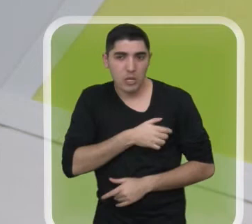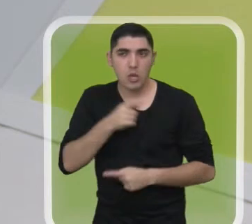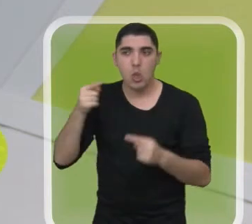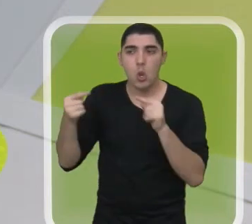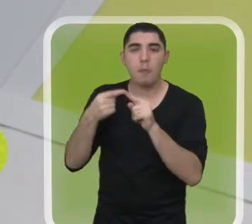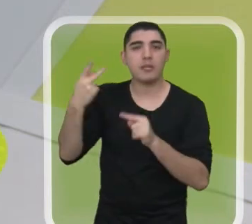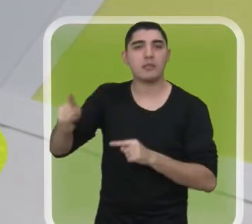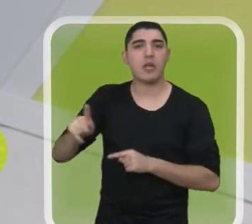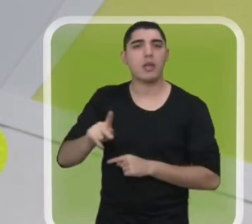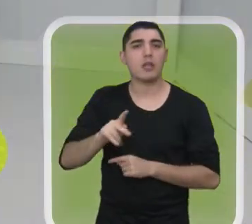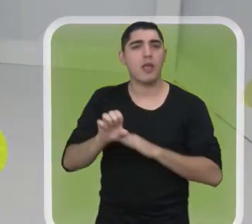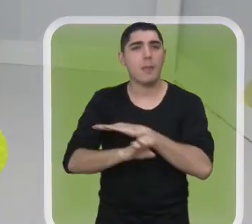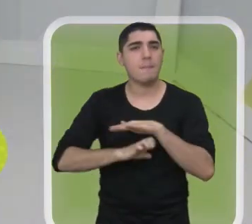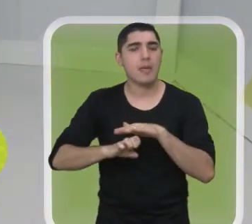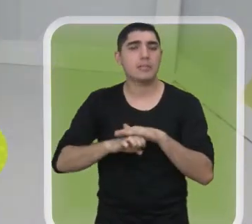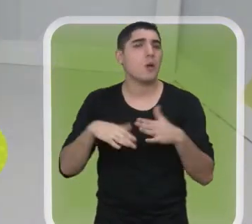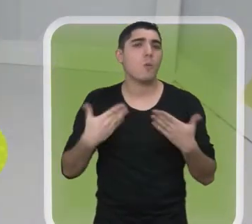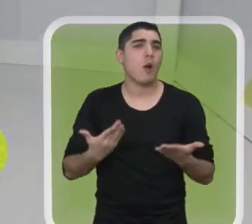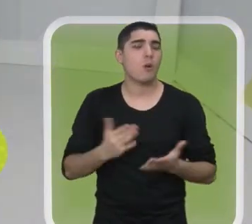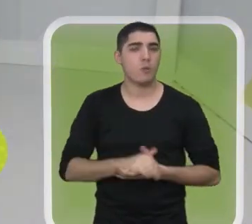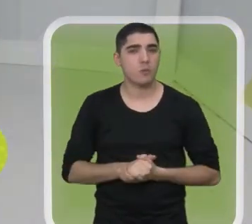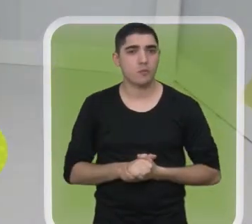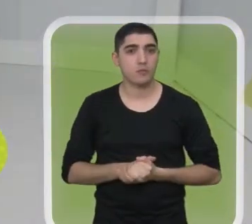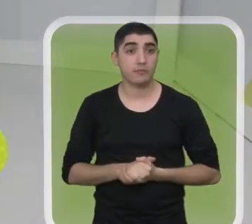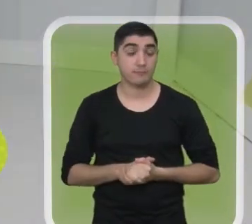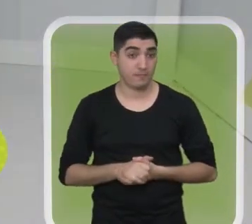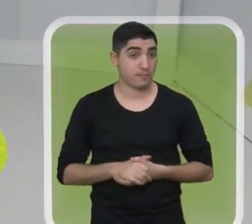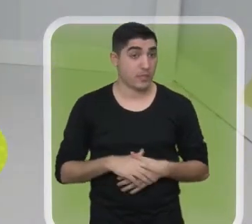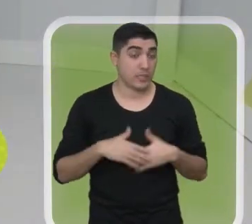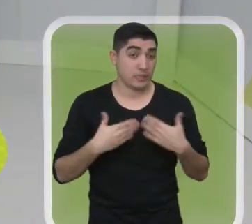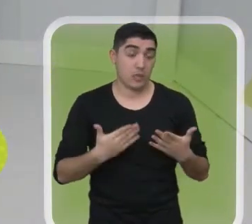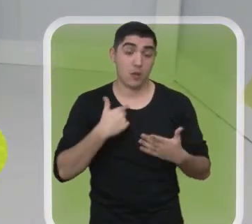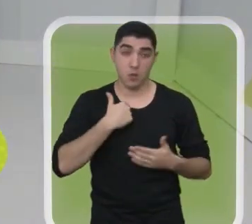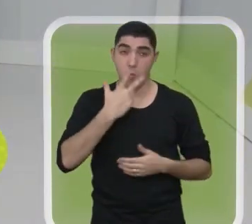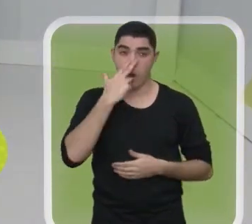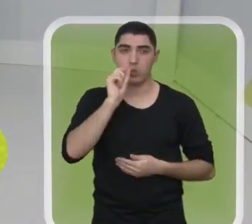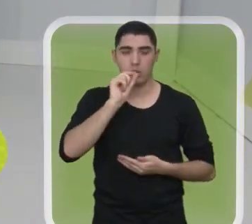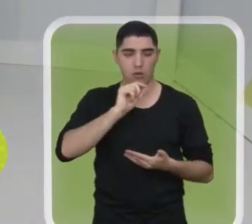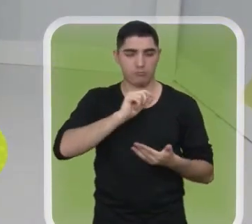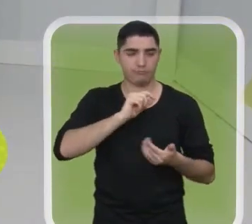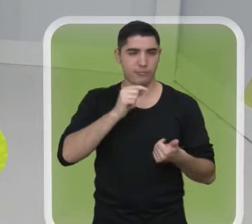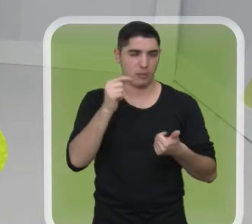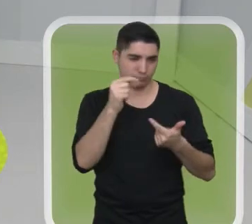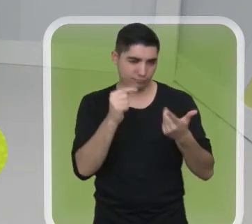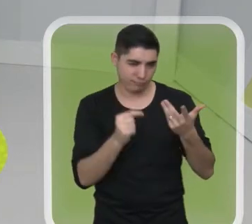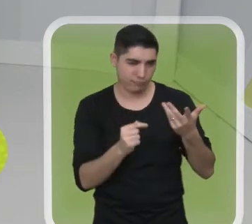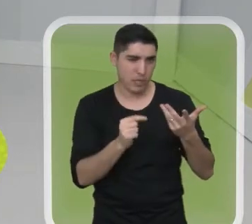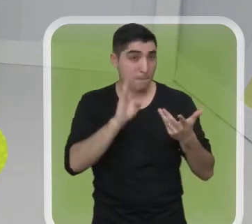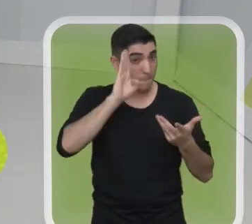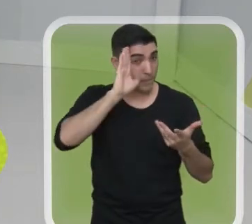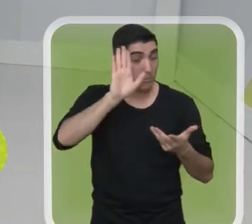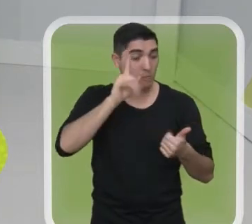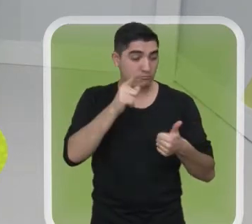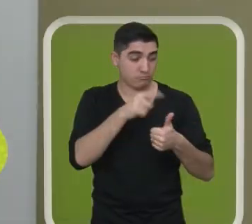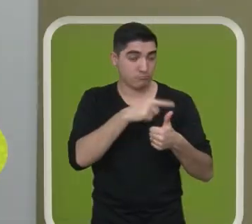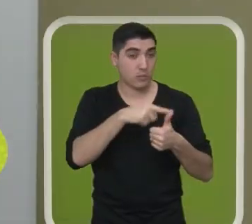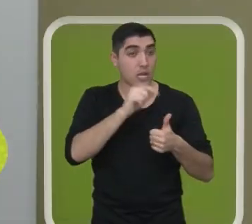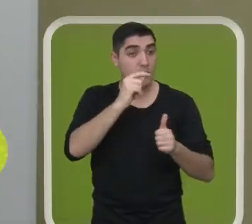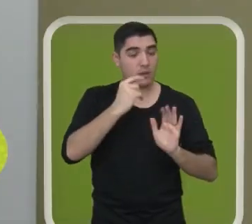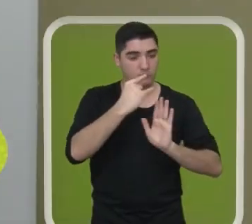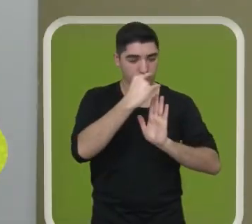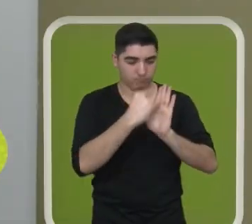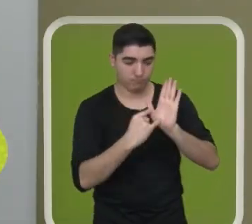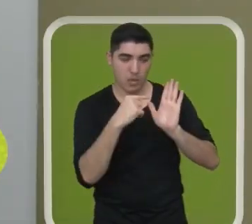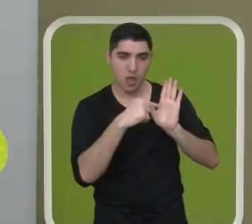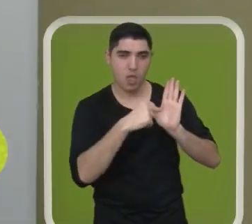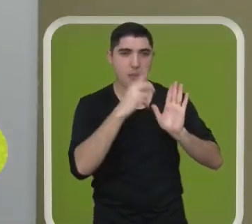clube? Vamos lá. O principal, eu acho que as questões principais, como eu disse, é criar um plano de investimento e quitação